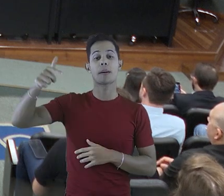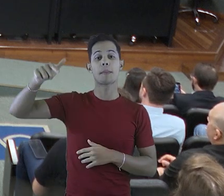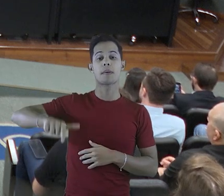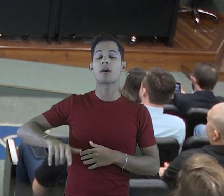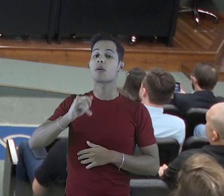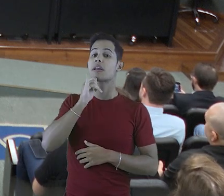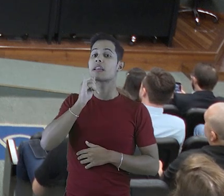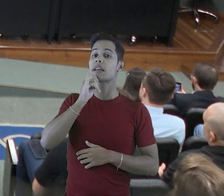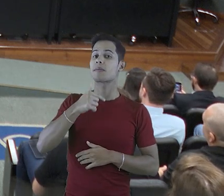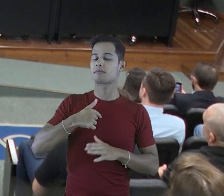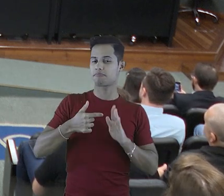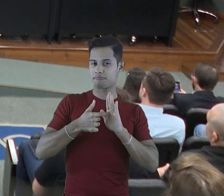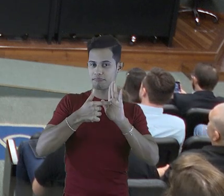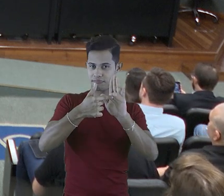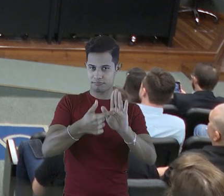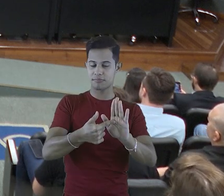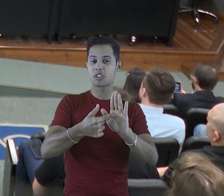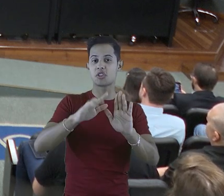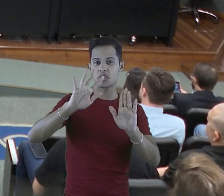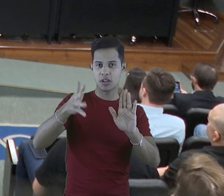Exemplos daquilo que a gente já disse.